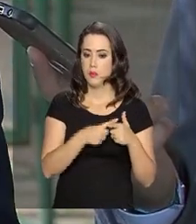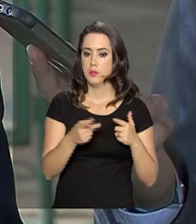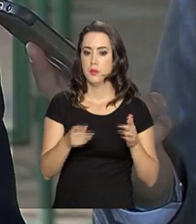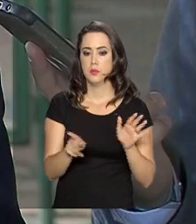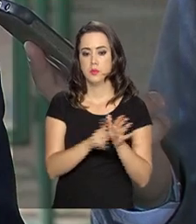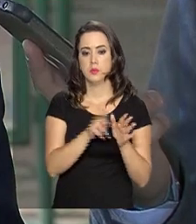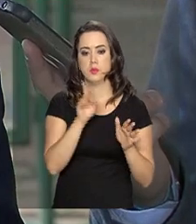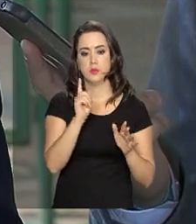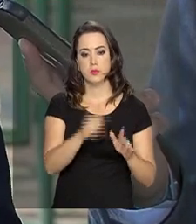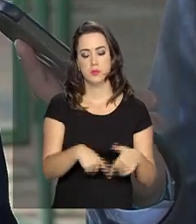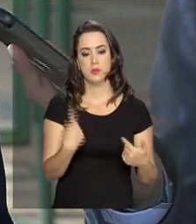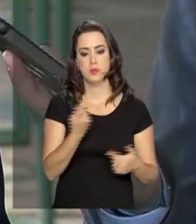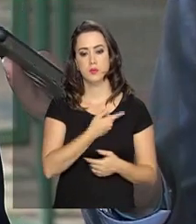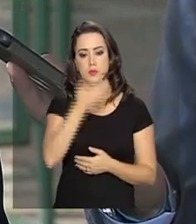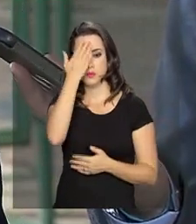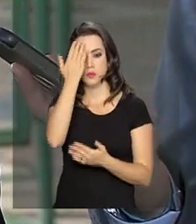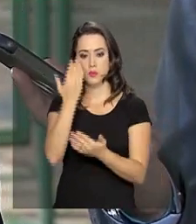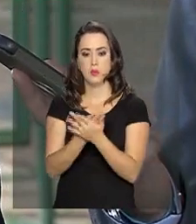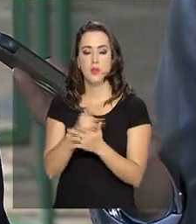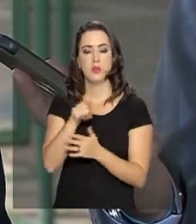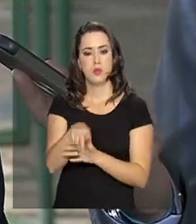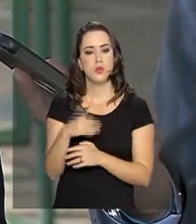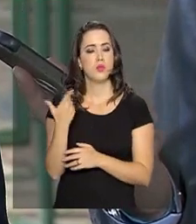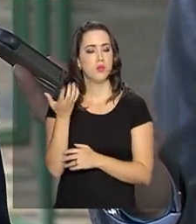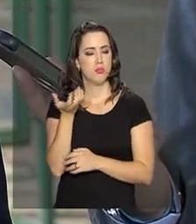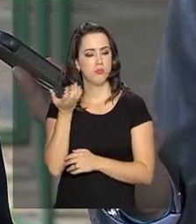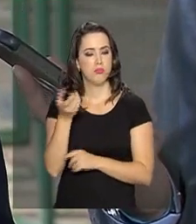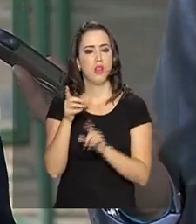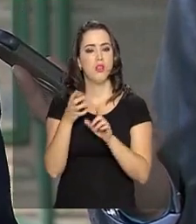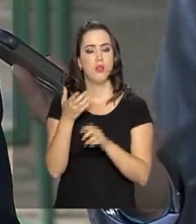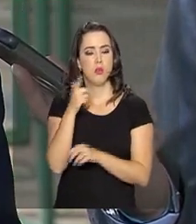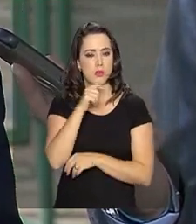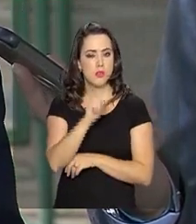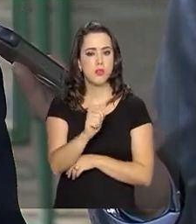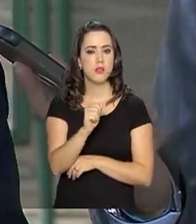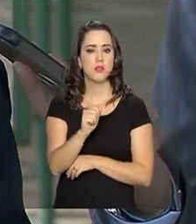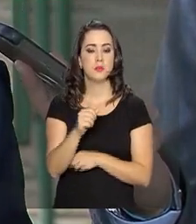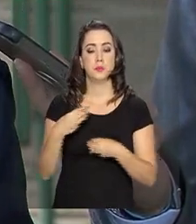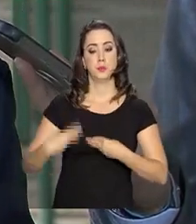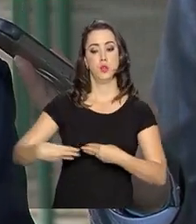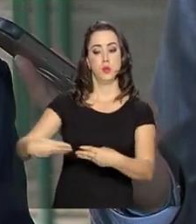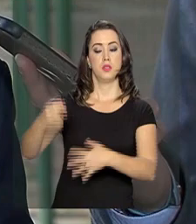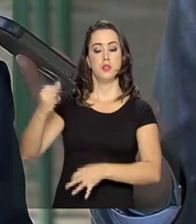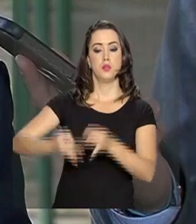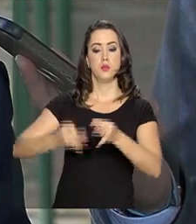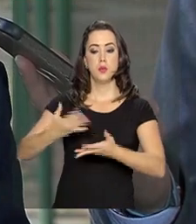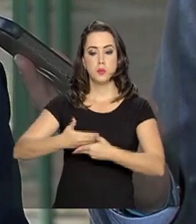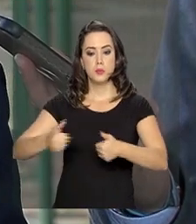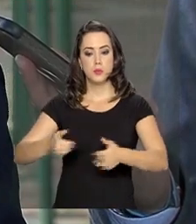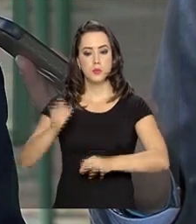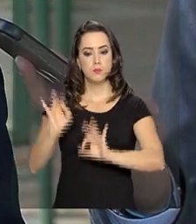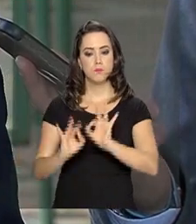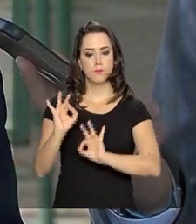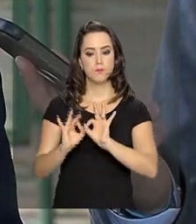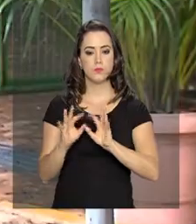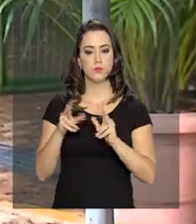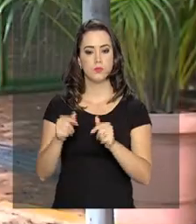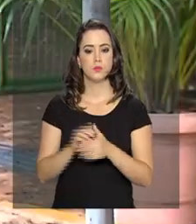circunstanciais. Nós acreditamos que conseguiremos, no Ministério da Justiça, melhorar a estrutura